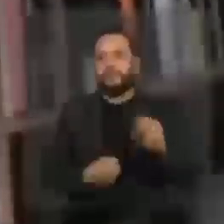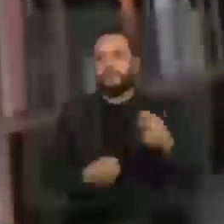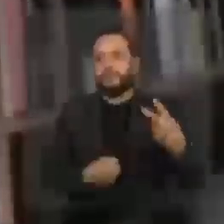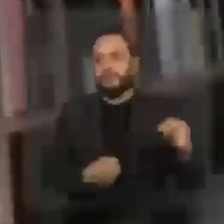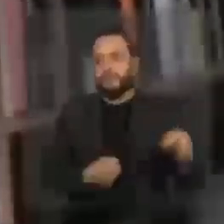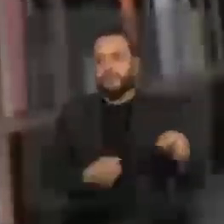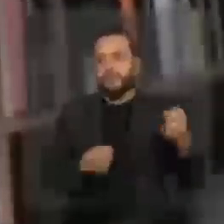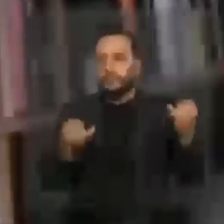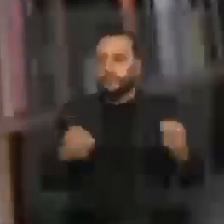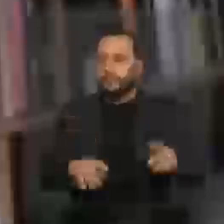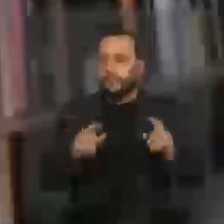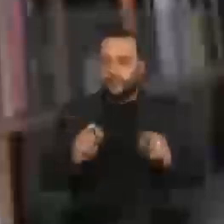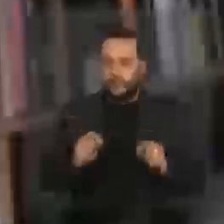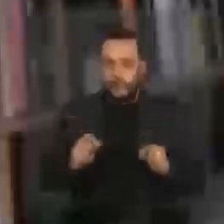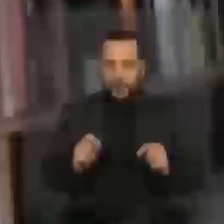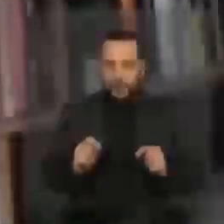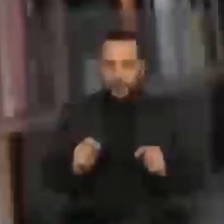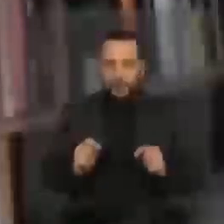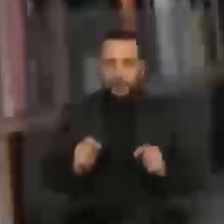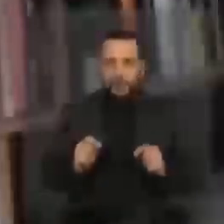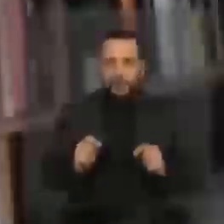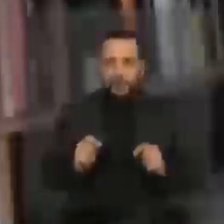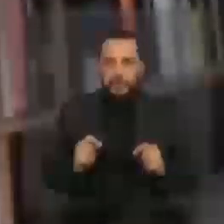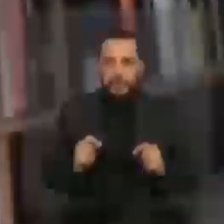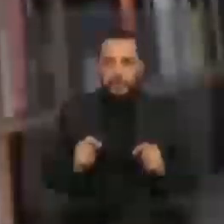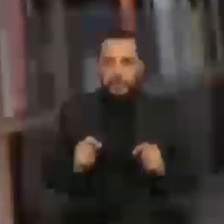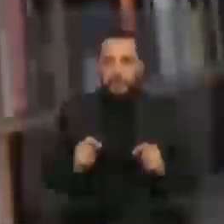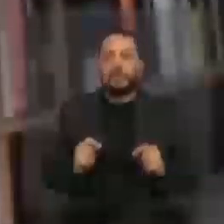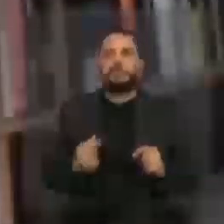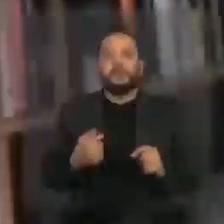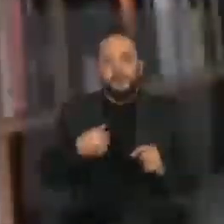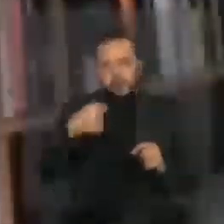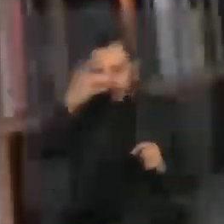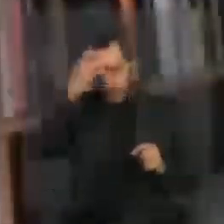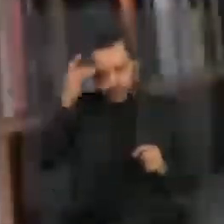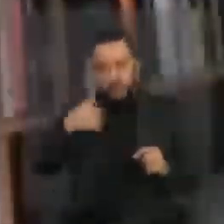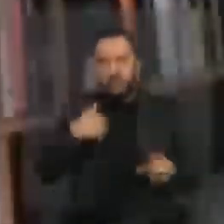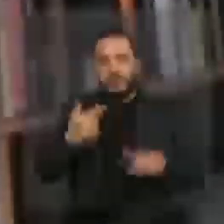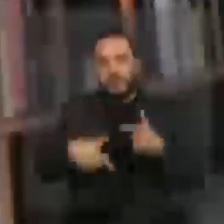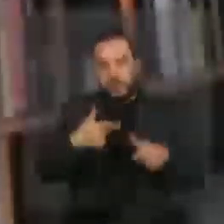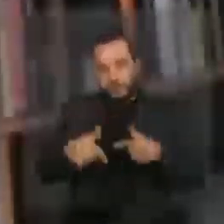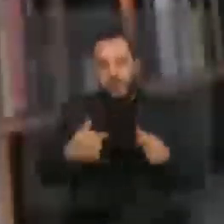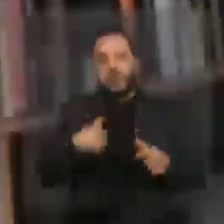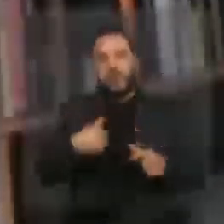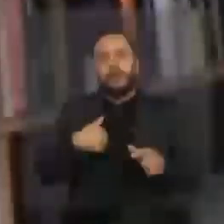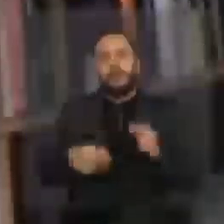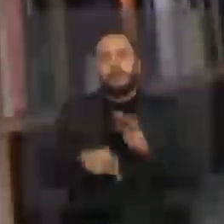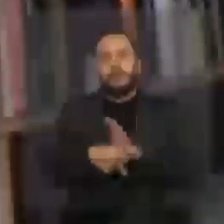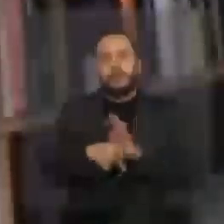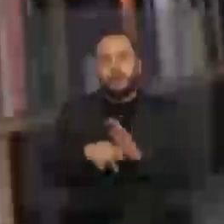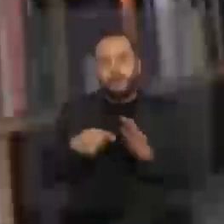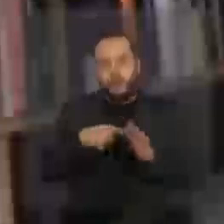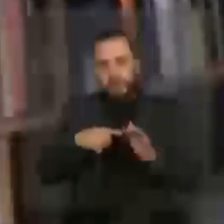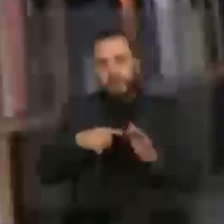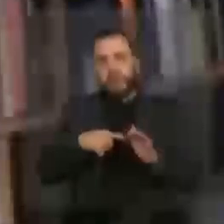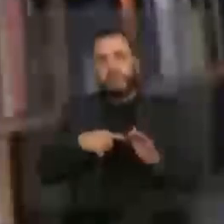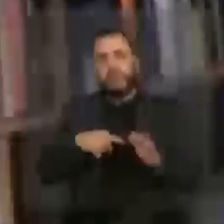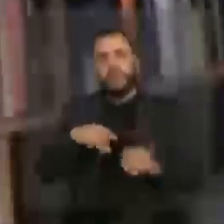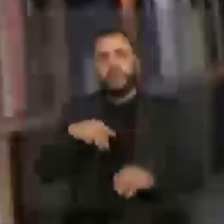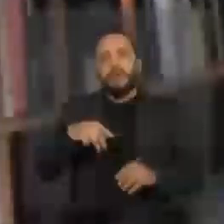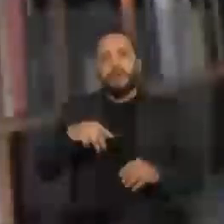especificamente dos permissionários dos mercados municipais e dos sacolões, como o vereador Riva também já